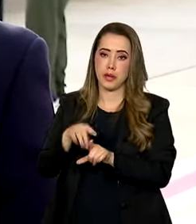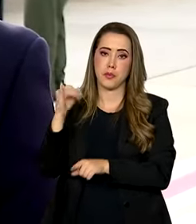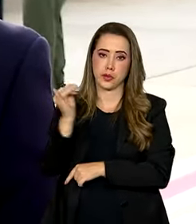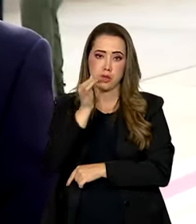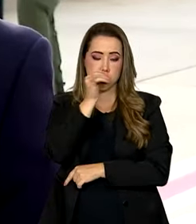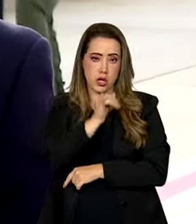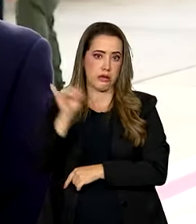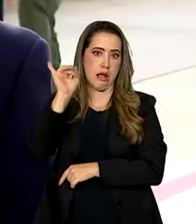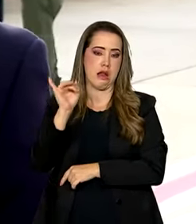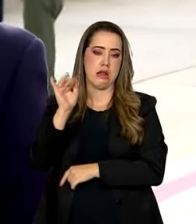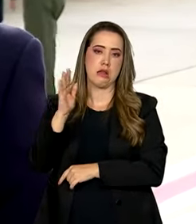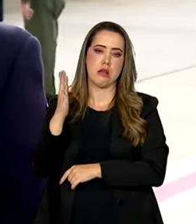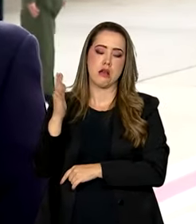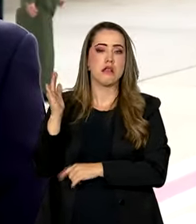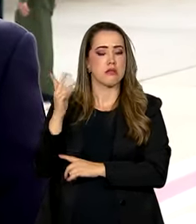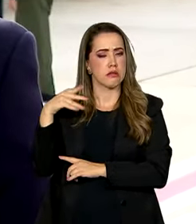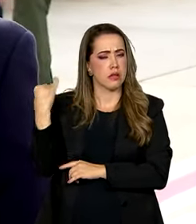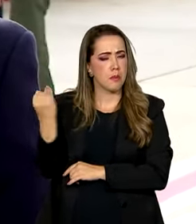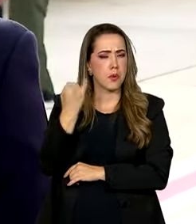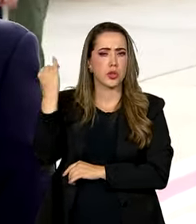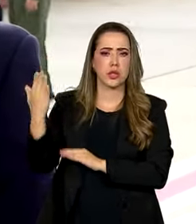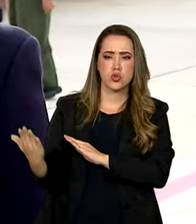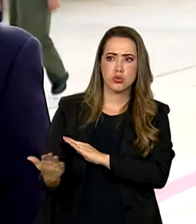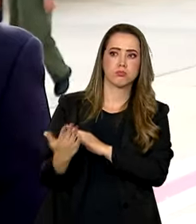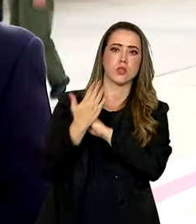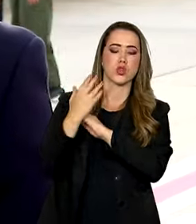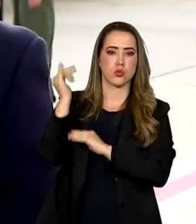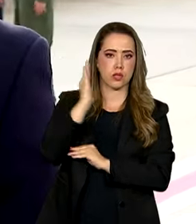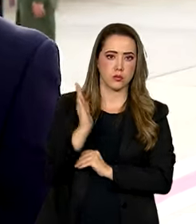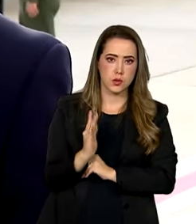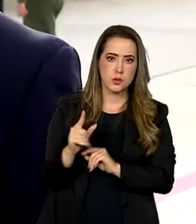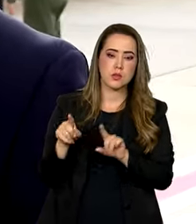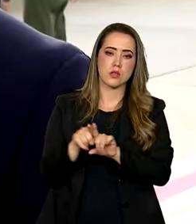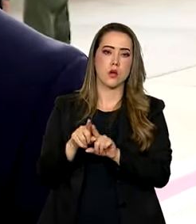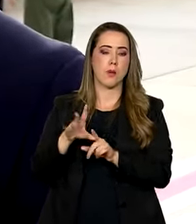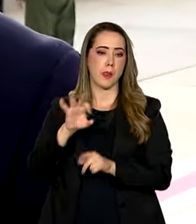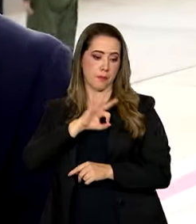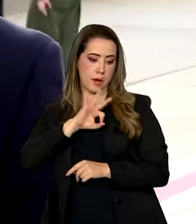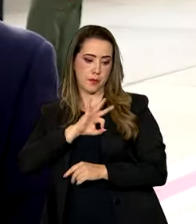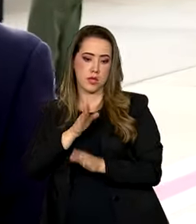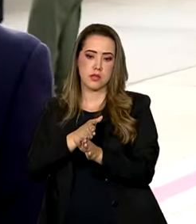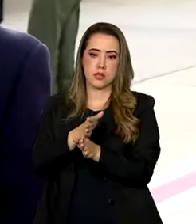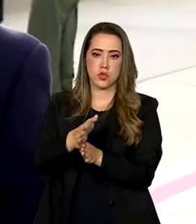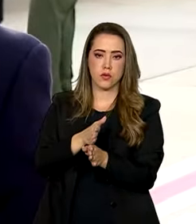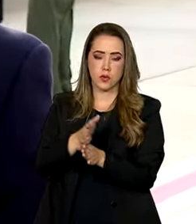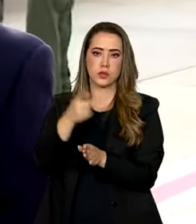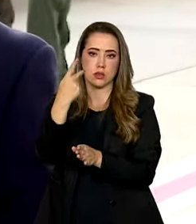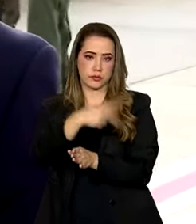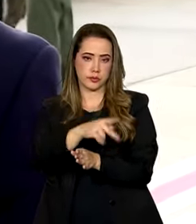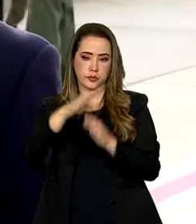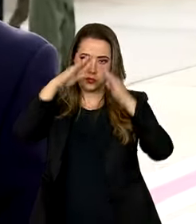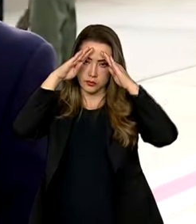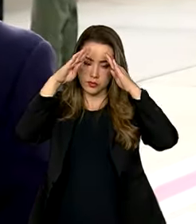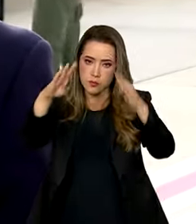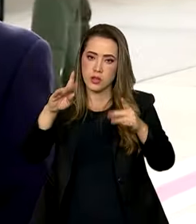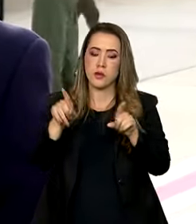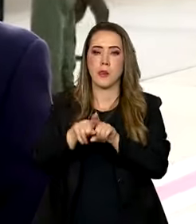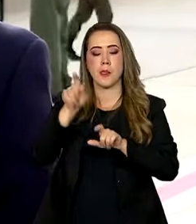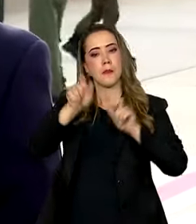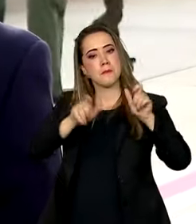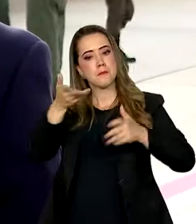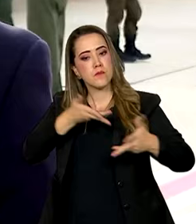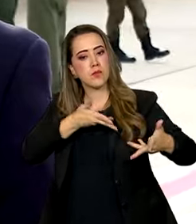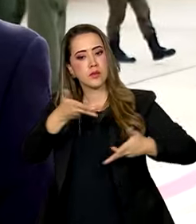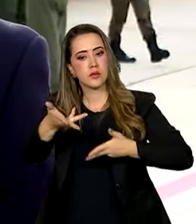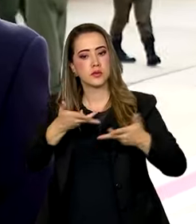Itália tem apoiado muito a gente, isso é importante dizer, tanto na a polícia de fronteira aqui do aeroporto, o pessoal